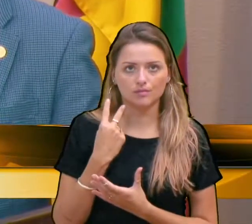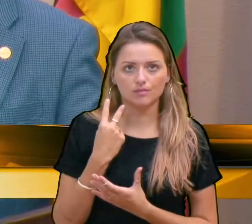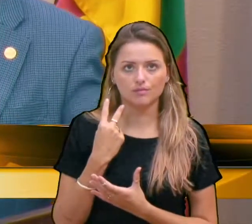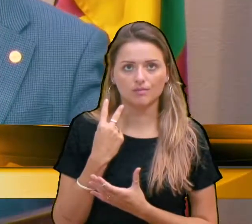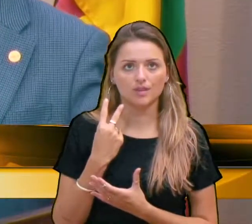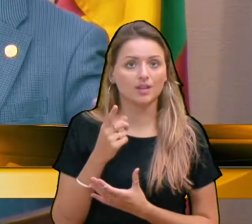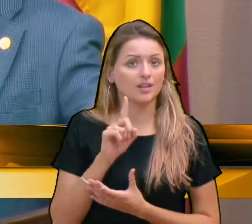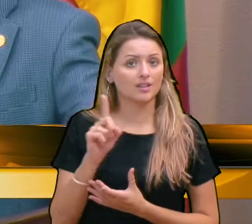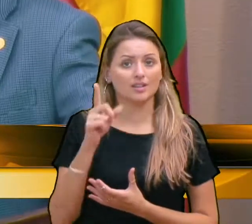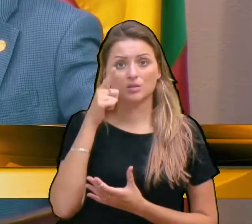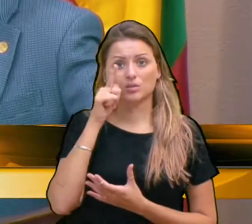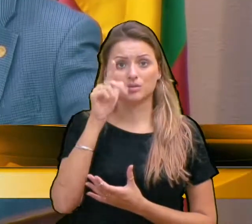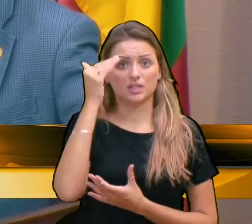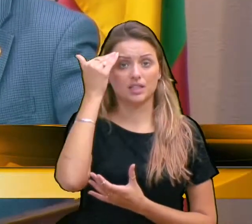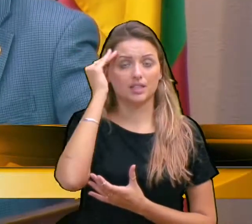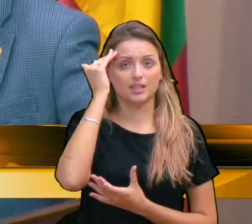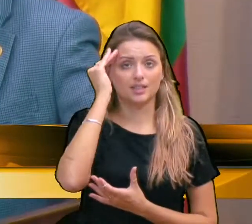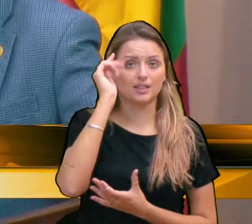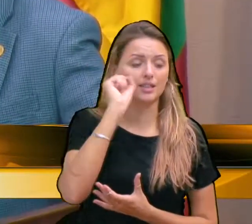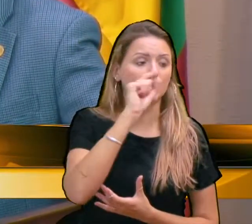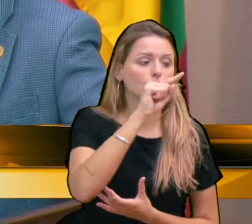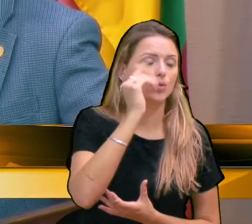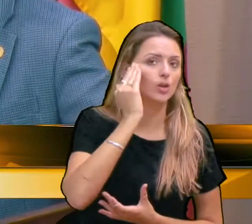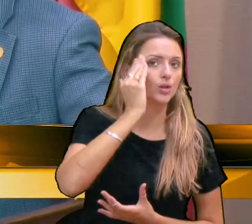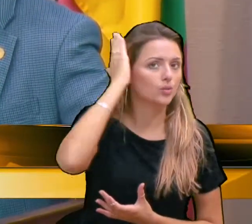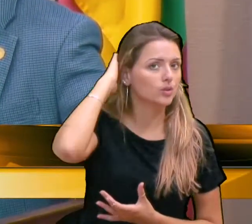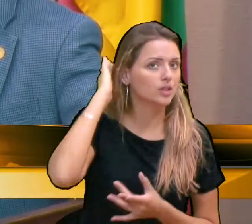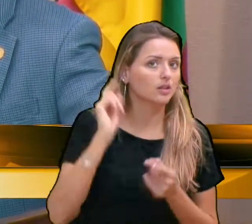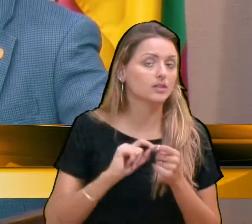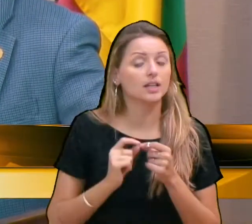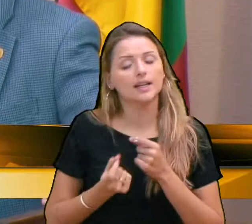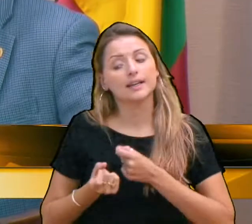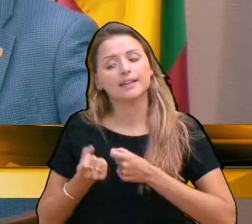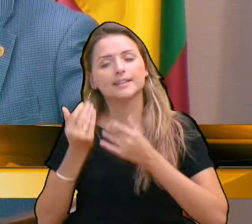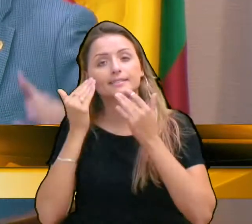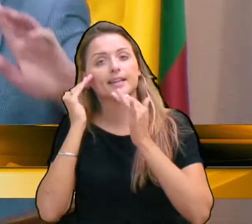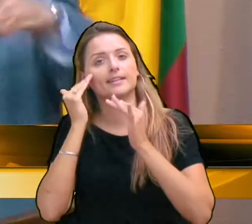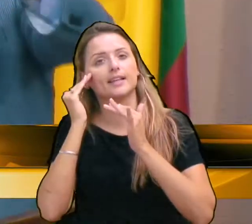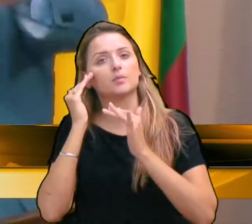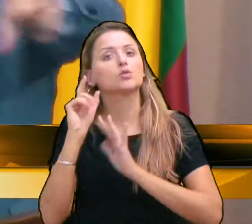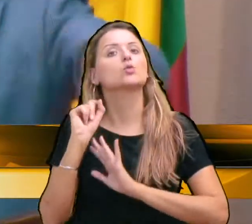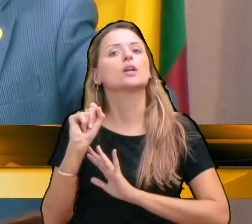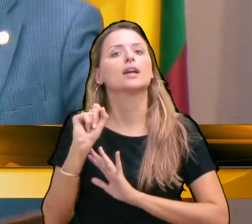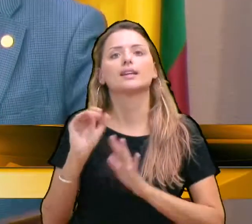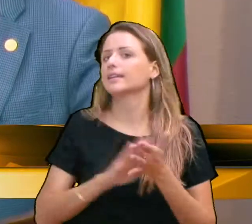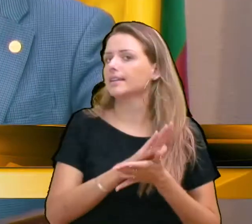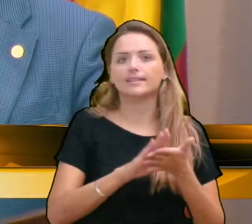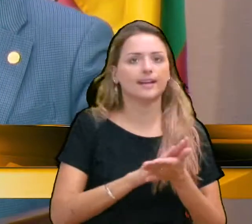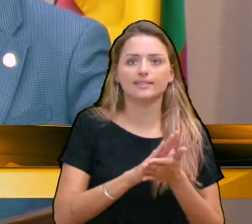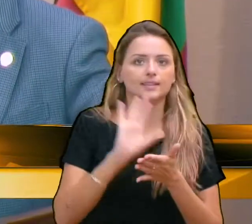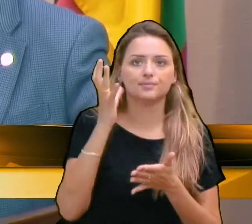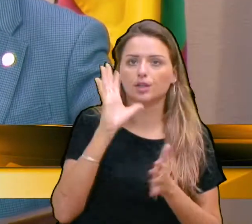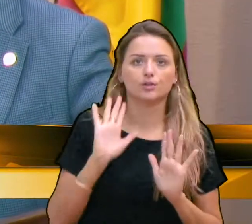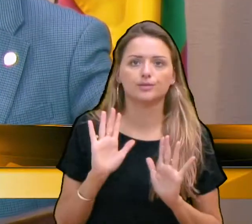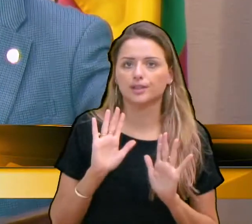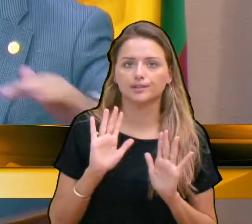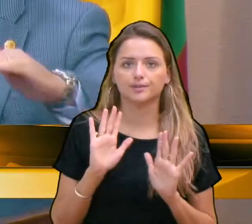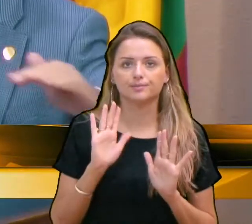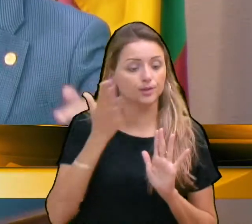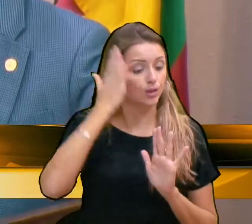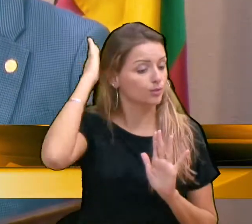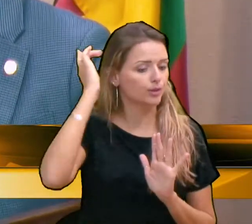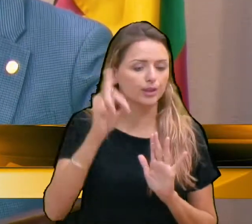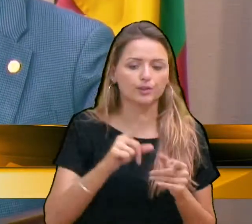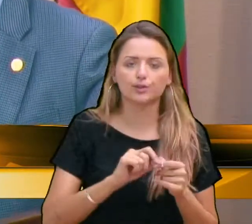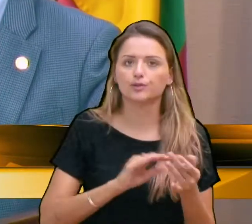não entende o que está acontecendo. Talvez entendemos apenas uma coisa, que nada está acontecendo.